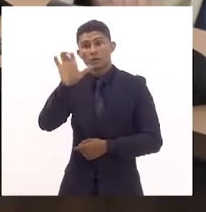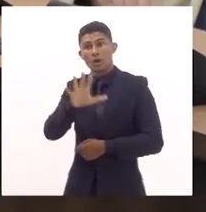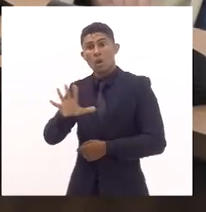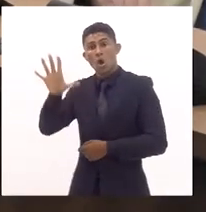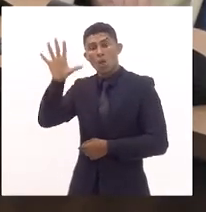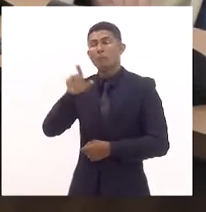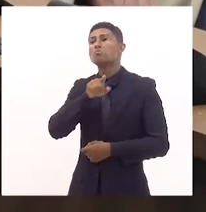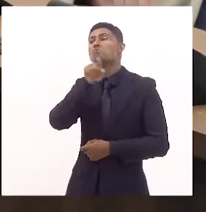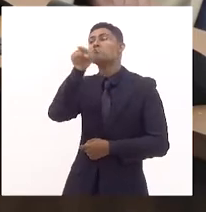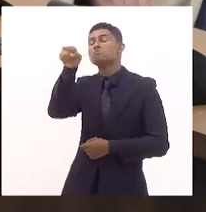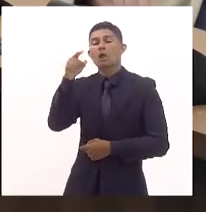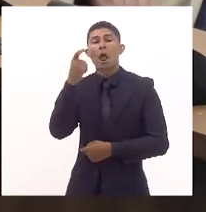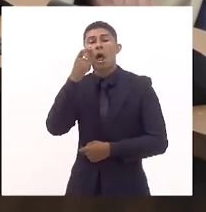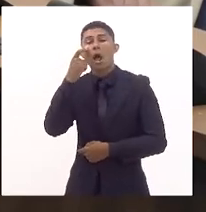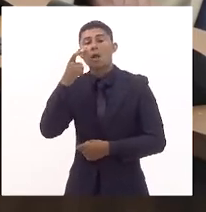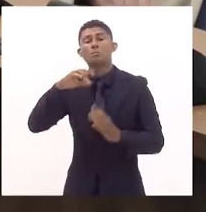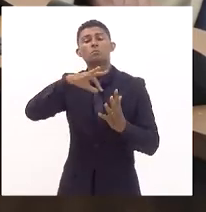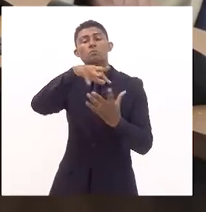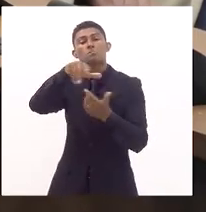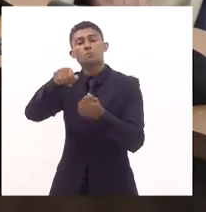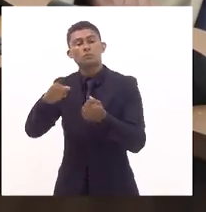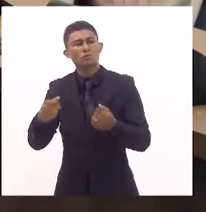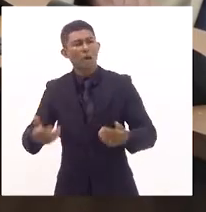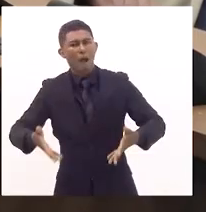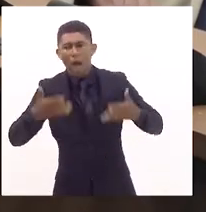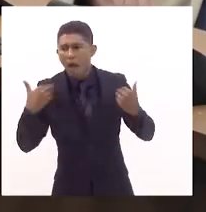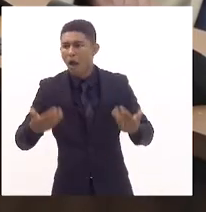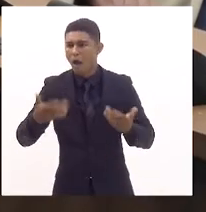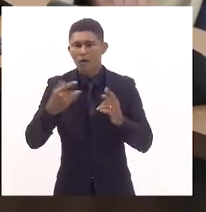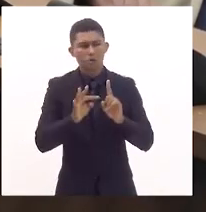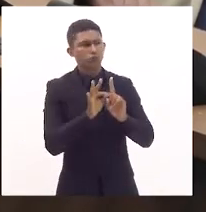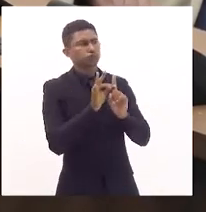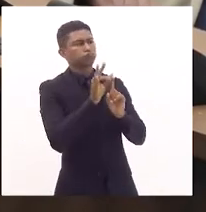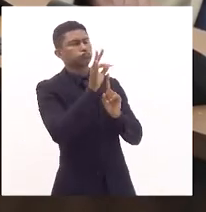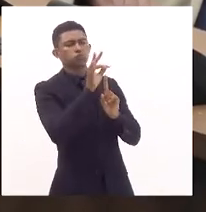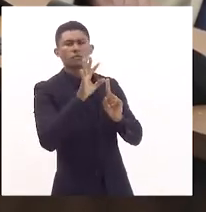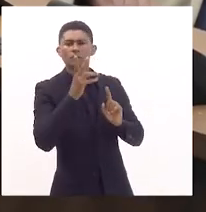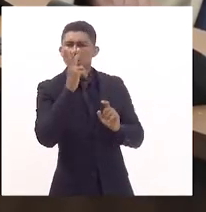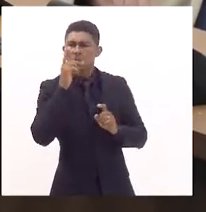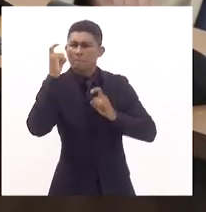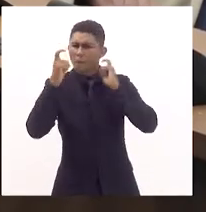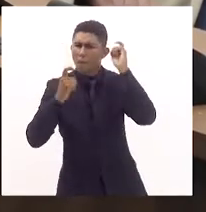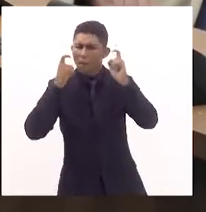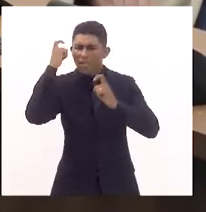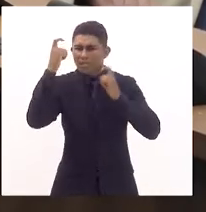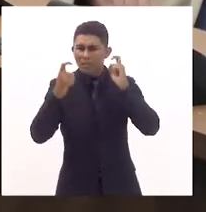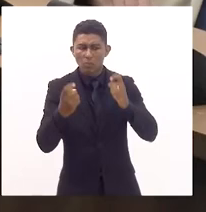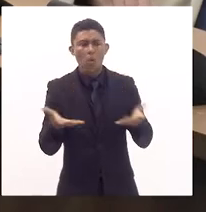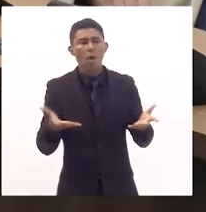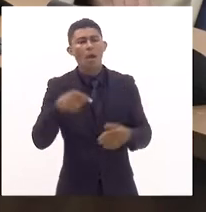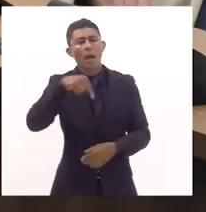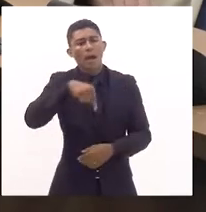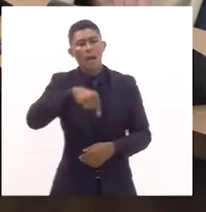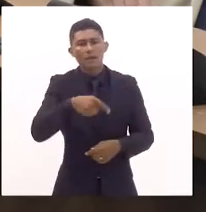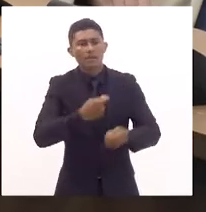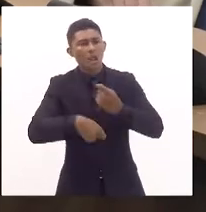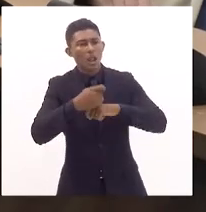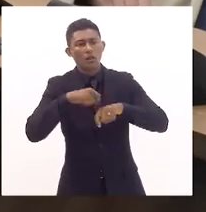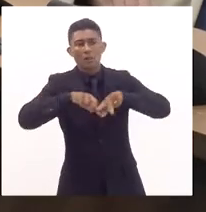debater aquecimento global do que se preocupar com as questões urgentes da